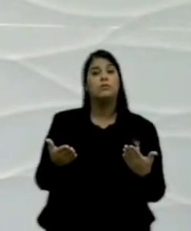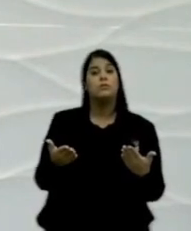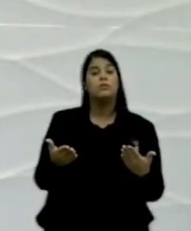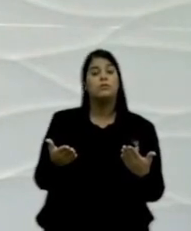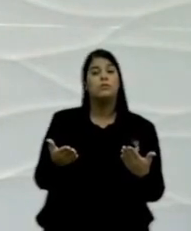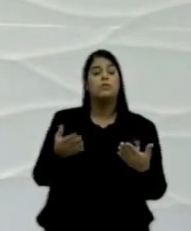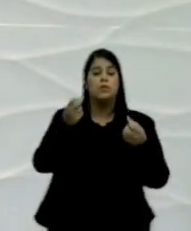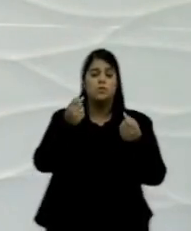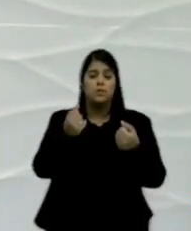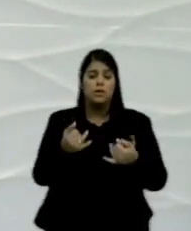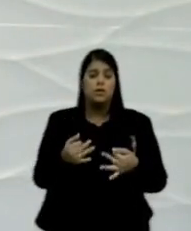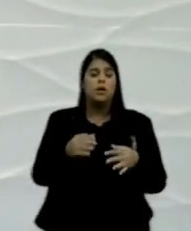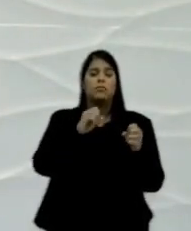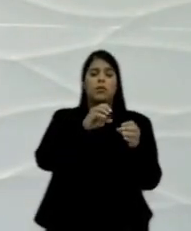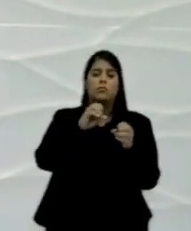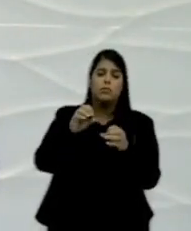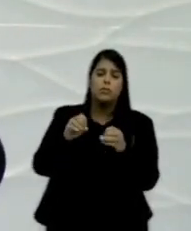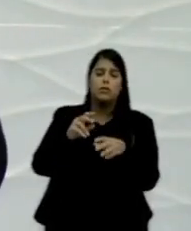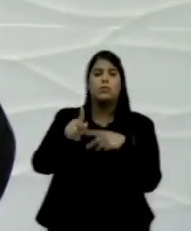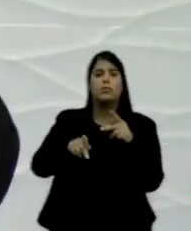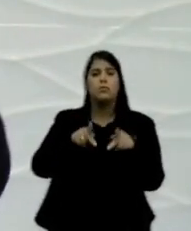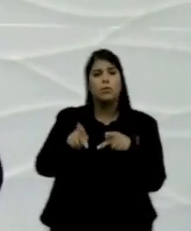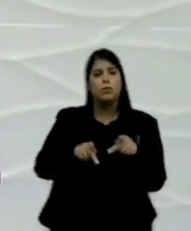aconselhando o povo, dizendo como é.